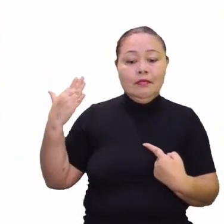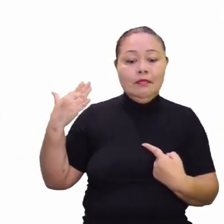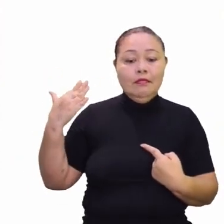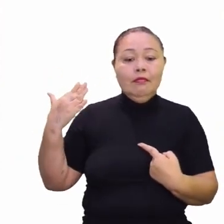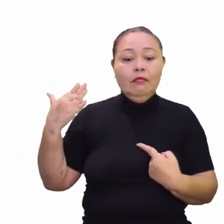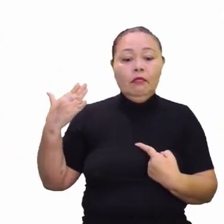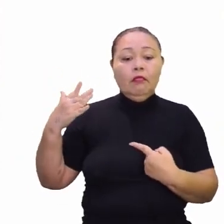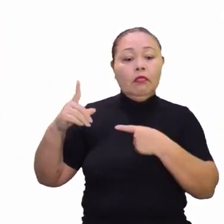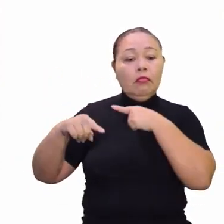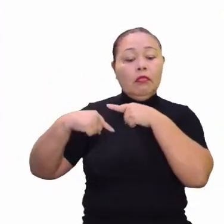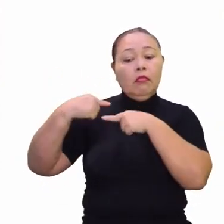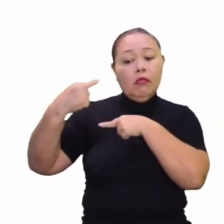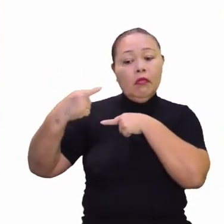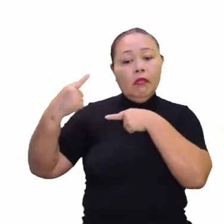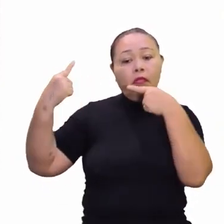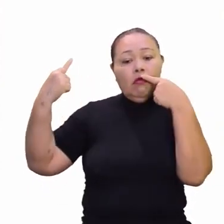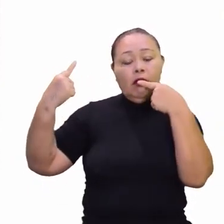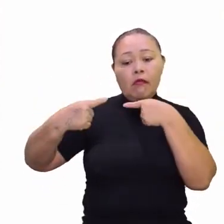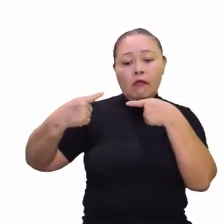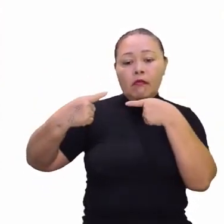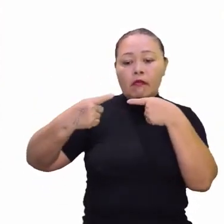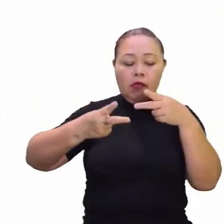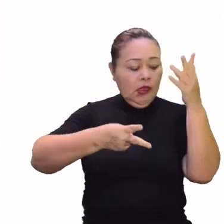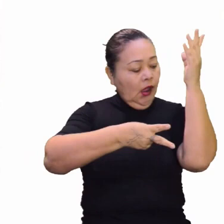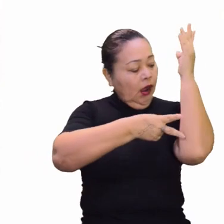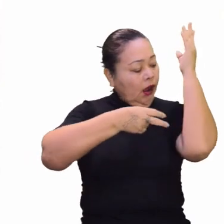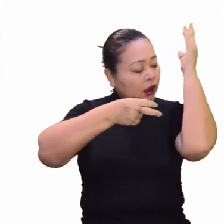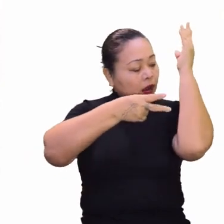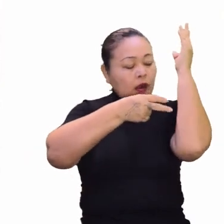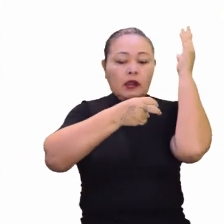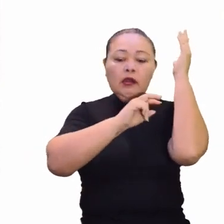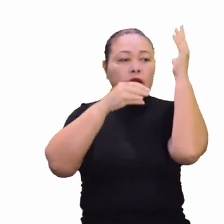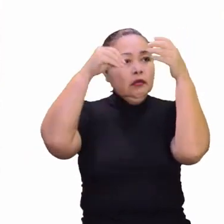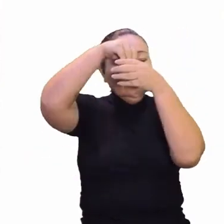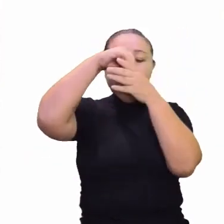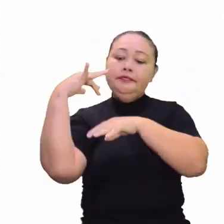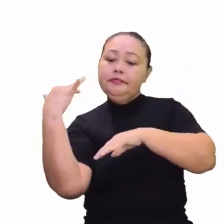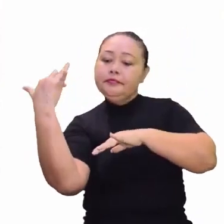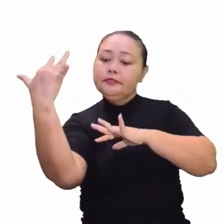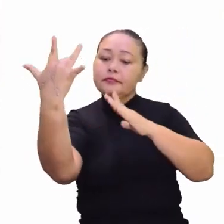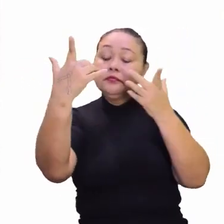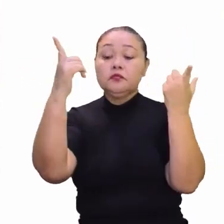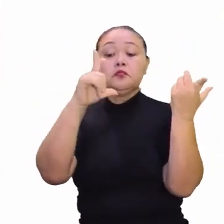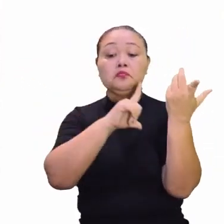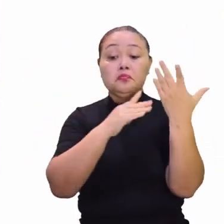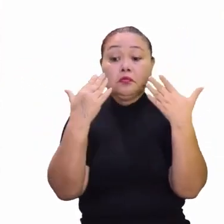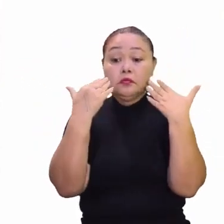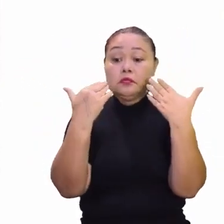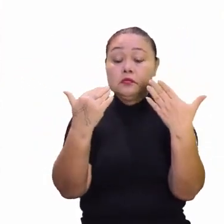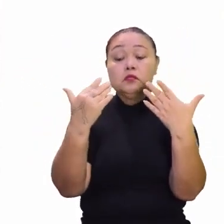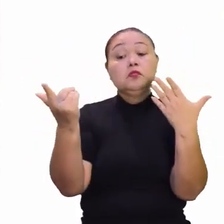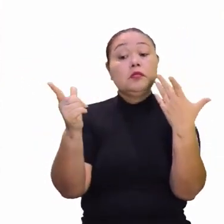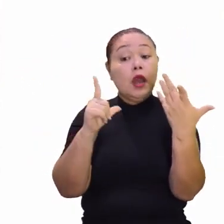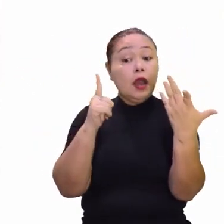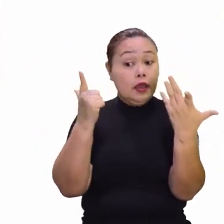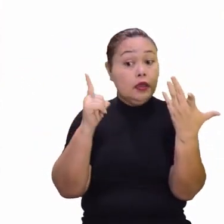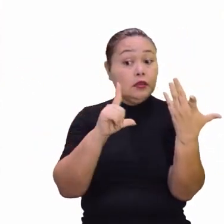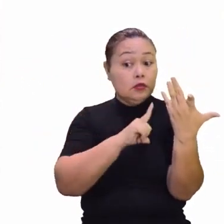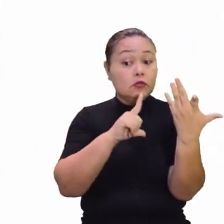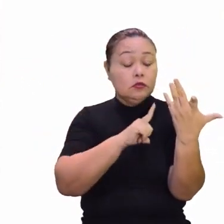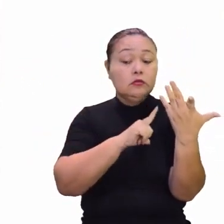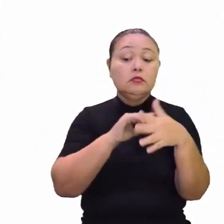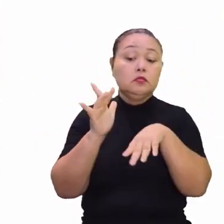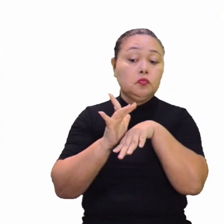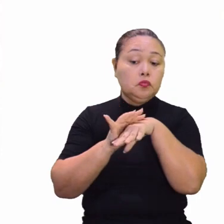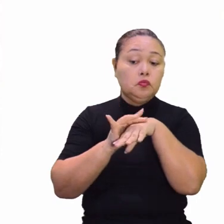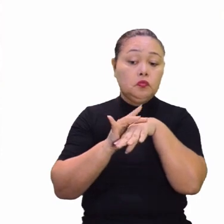aí, fora o desafio de extrair essa borracha dentro da floresta, hein? Para enfrentar as doenças. Então,